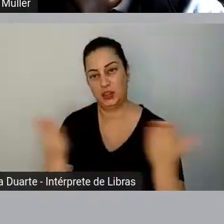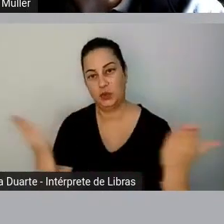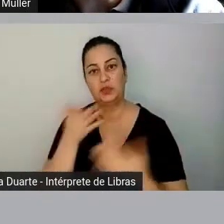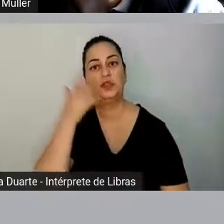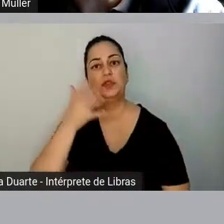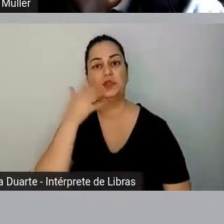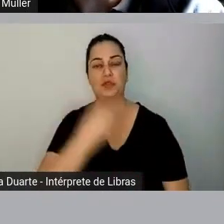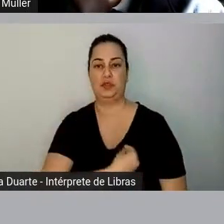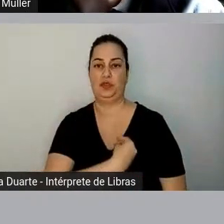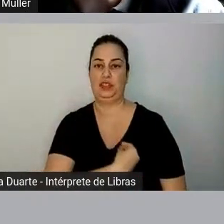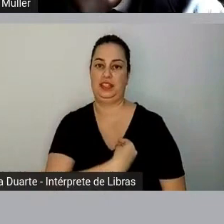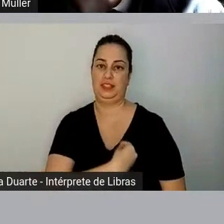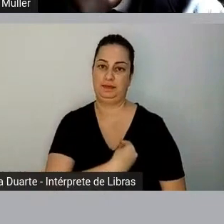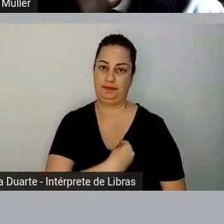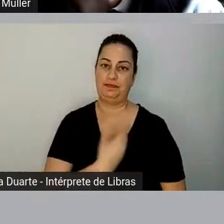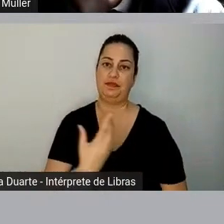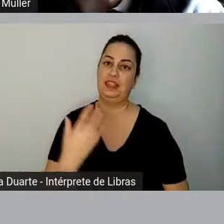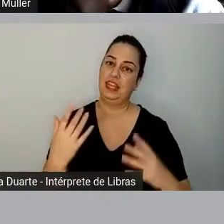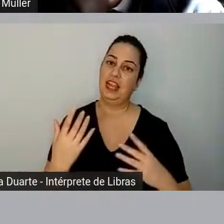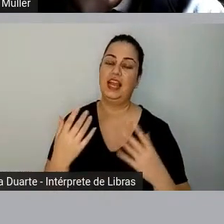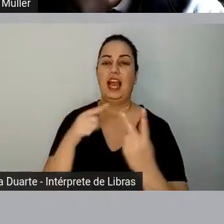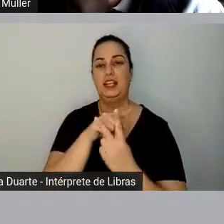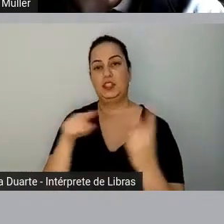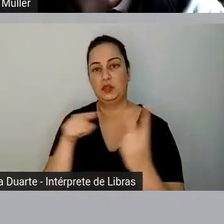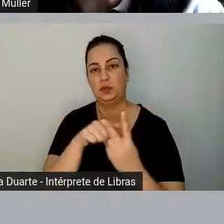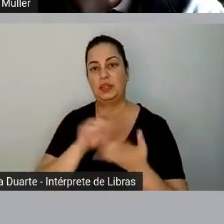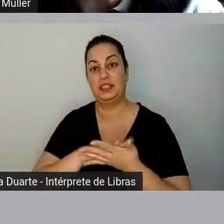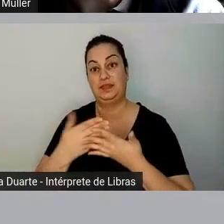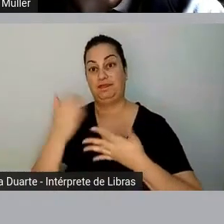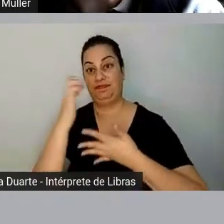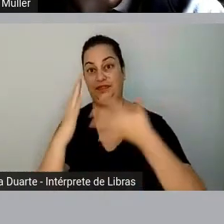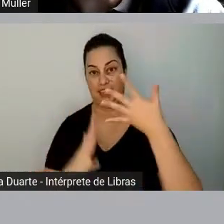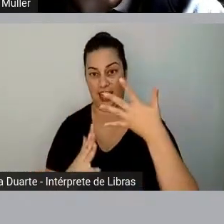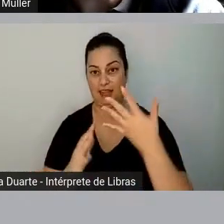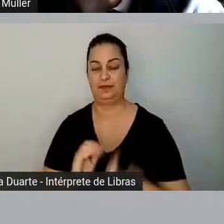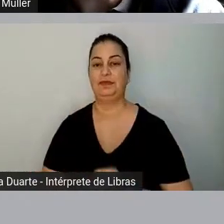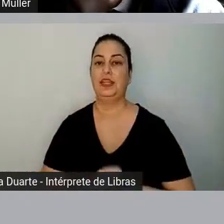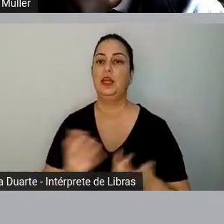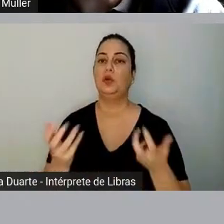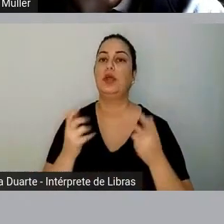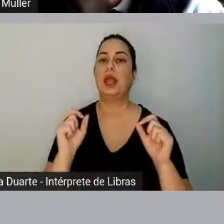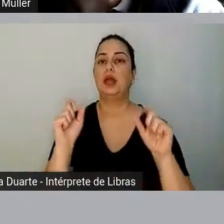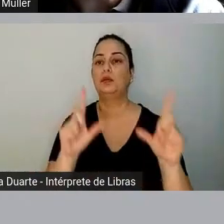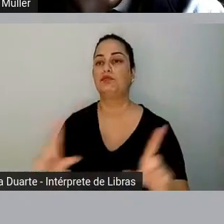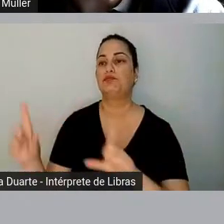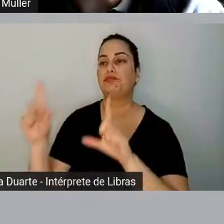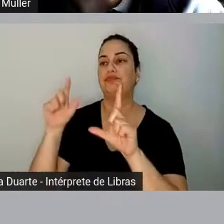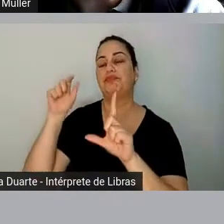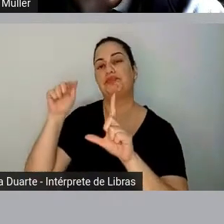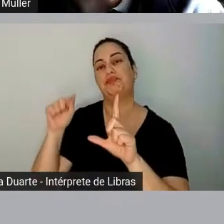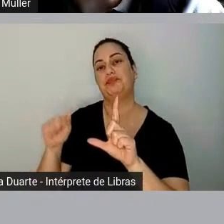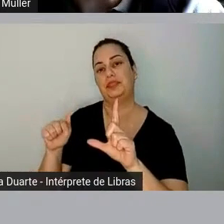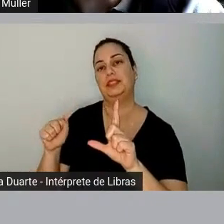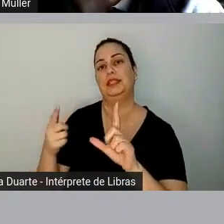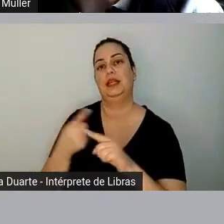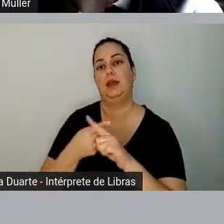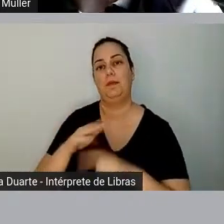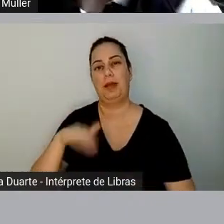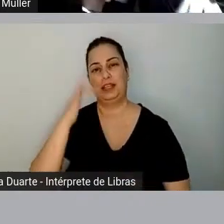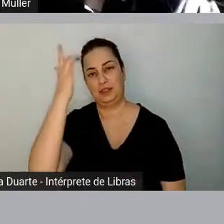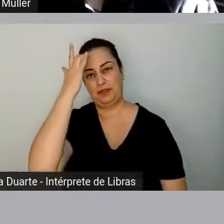Eu vou compartilhar aqui uma tela para agilizar aqui na